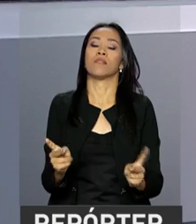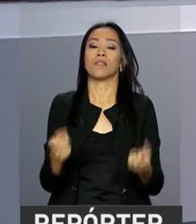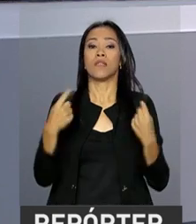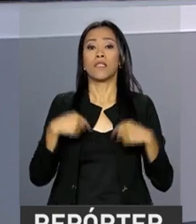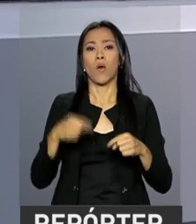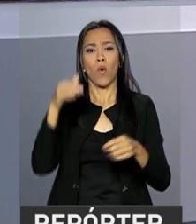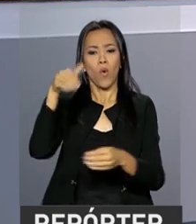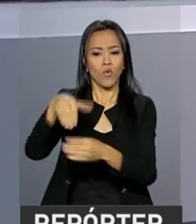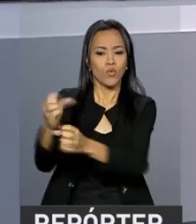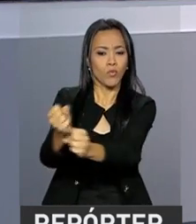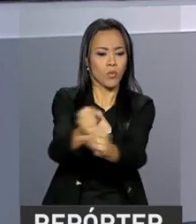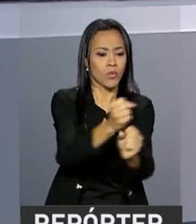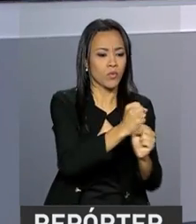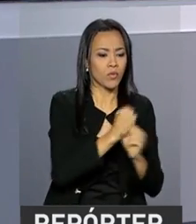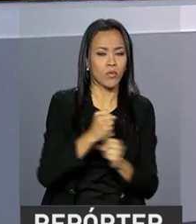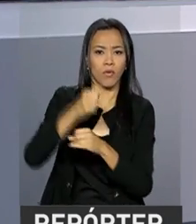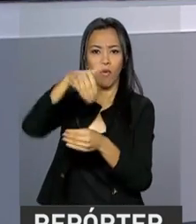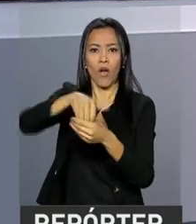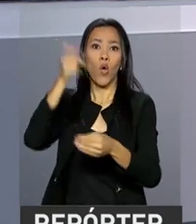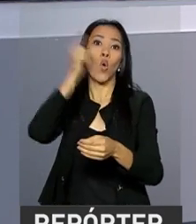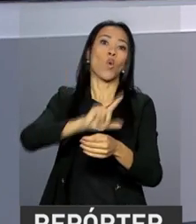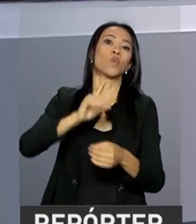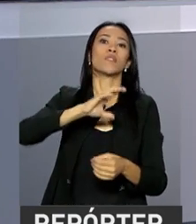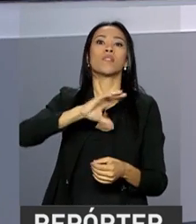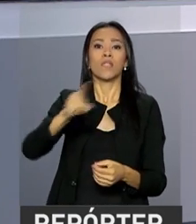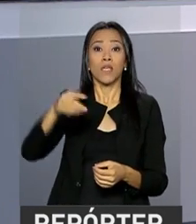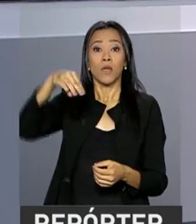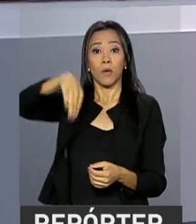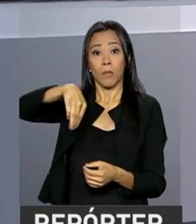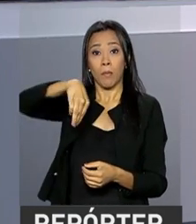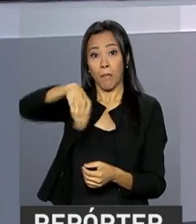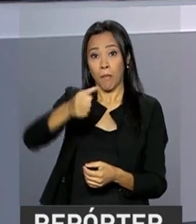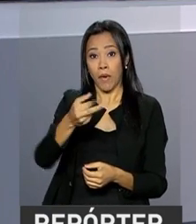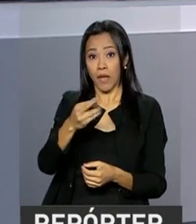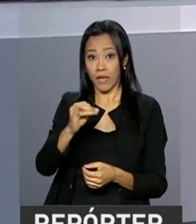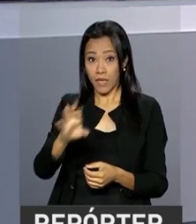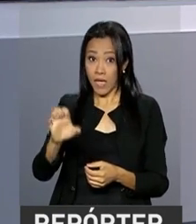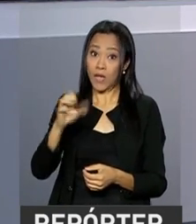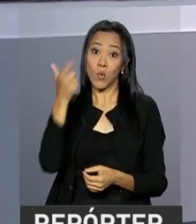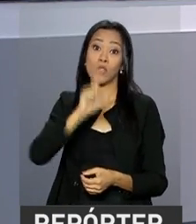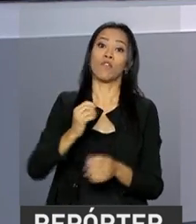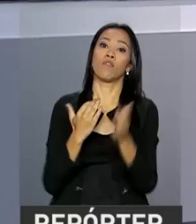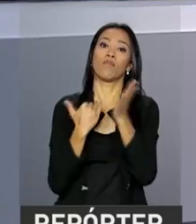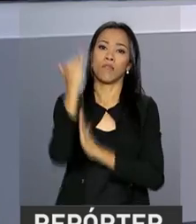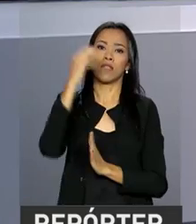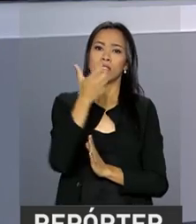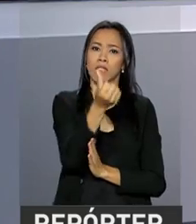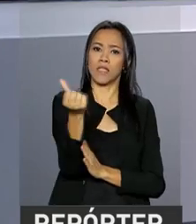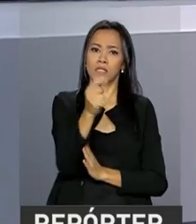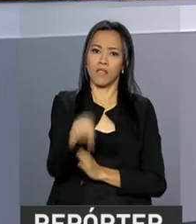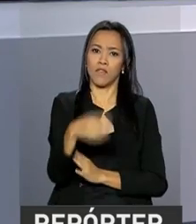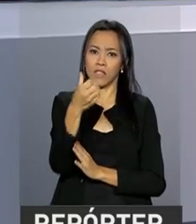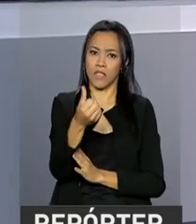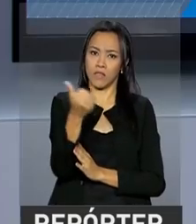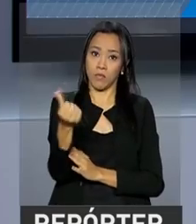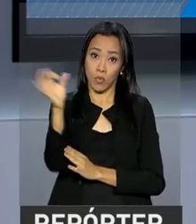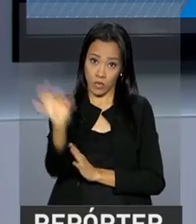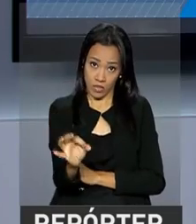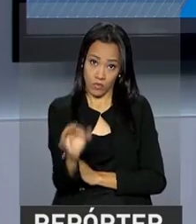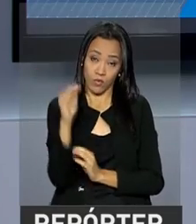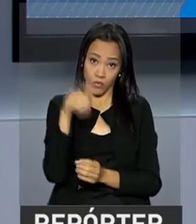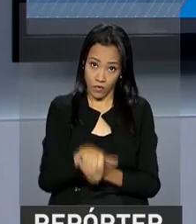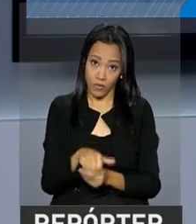todas as urnas macron venceu a candidata Marine lepen com 66,06 por dos votos válidos